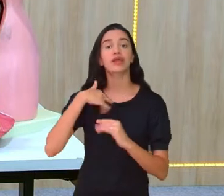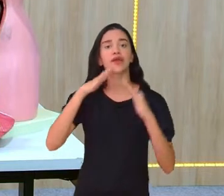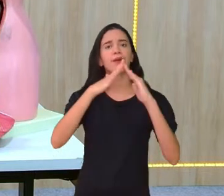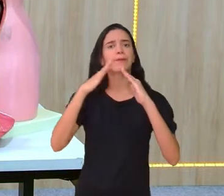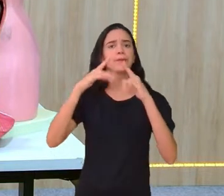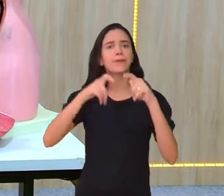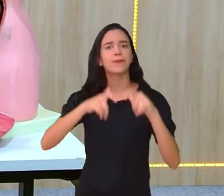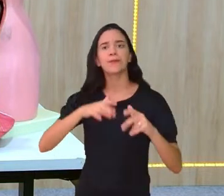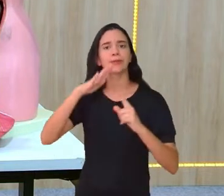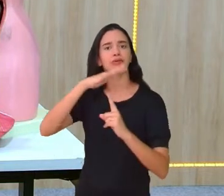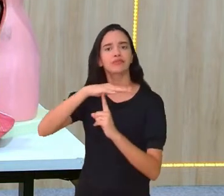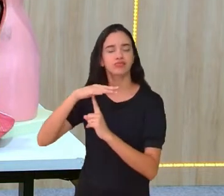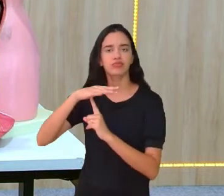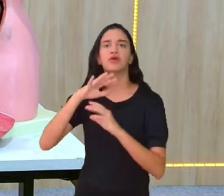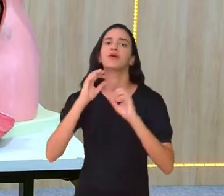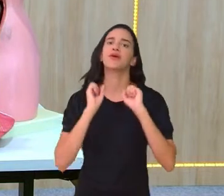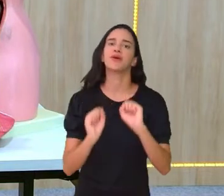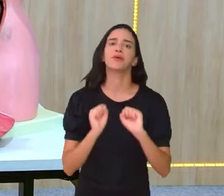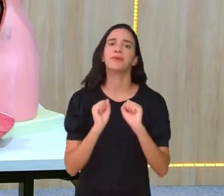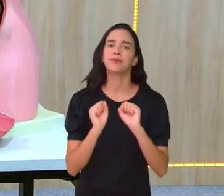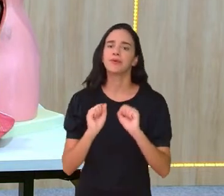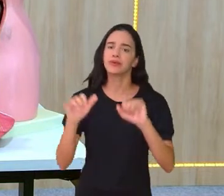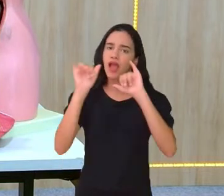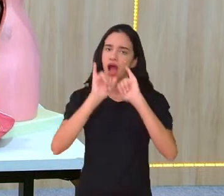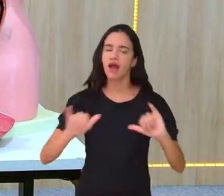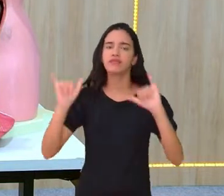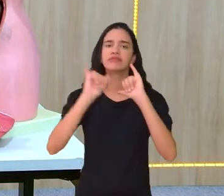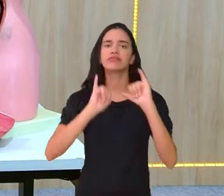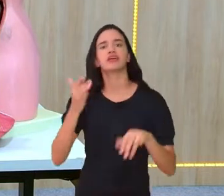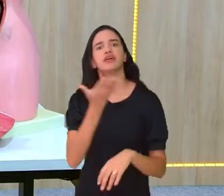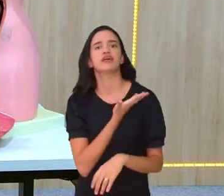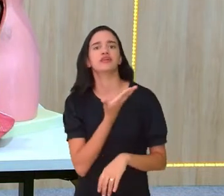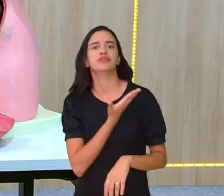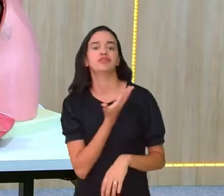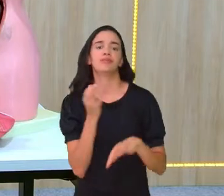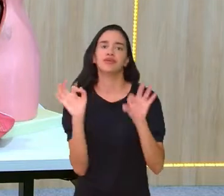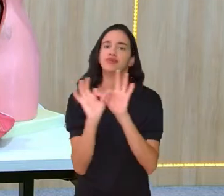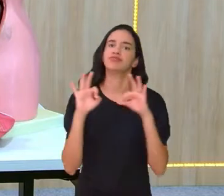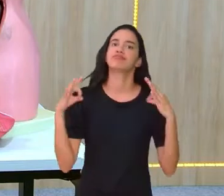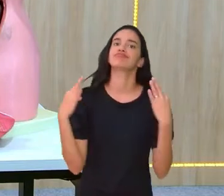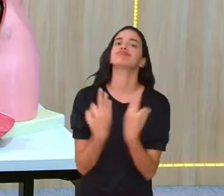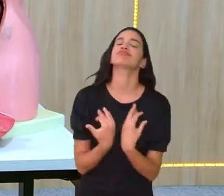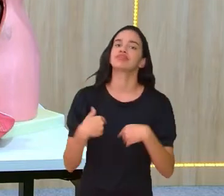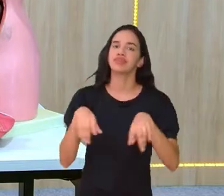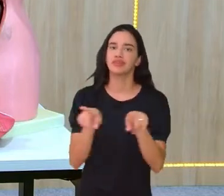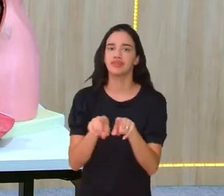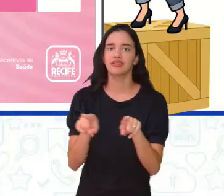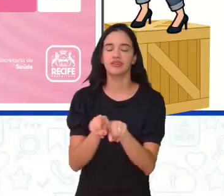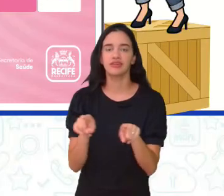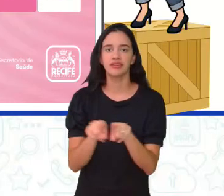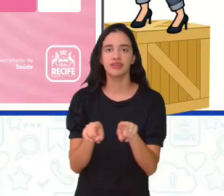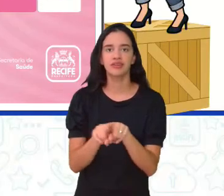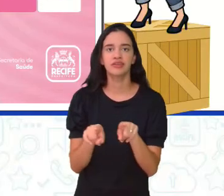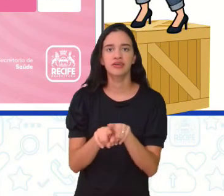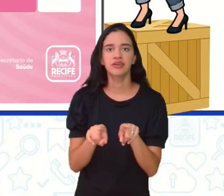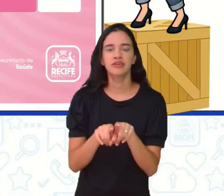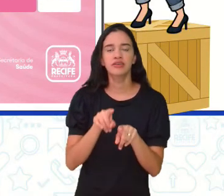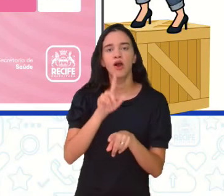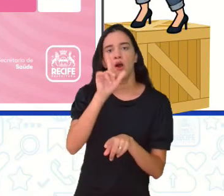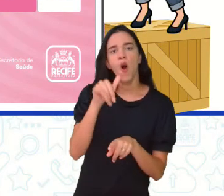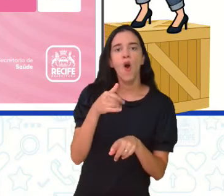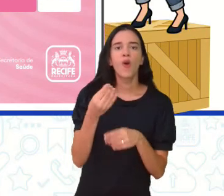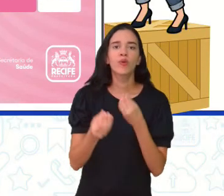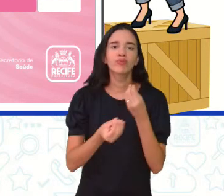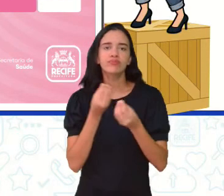Descoberta também já pode avisar aí aos amigos e aos familiares em relação a isso. Aí vamos